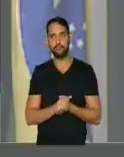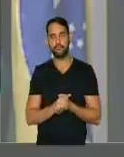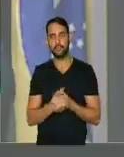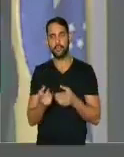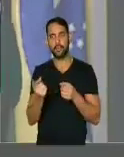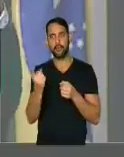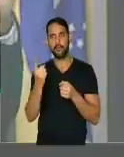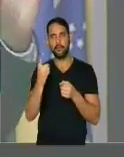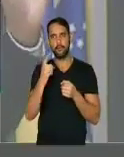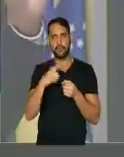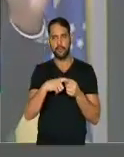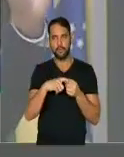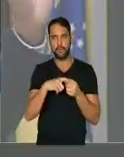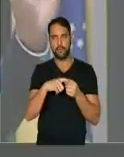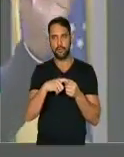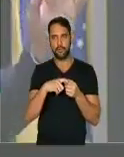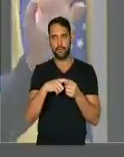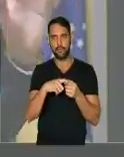Voltando